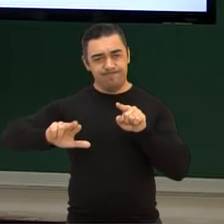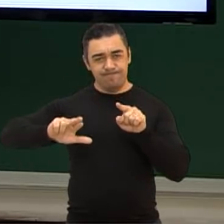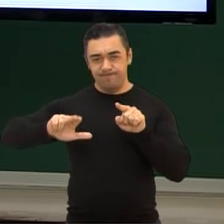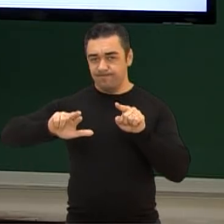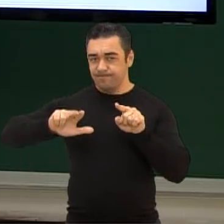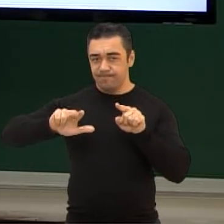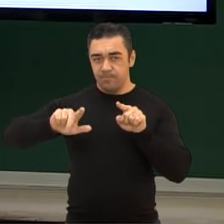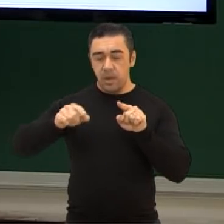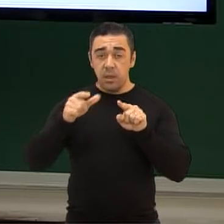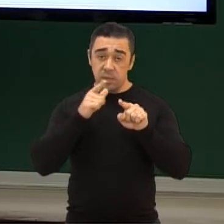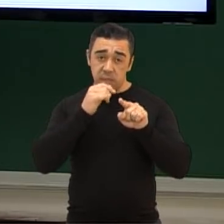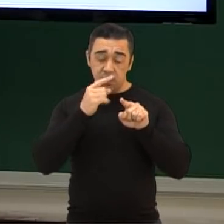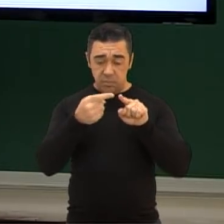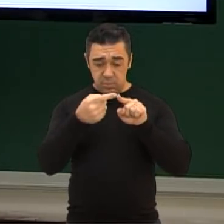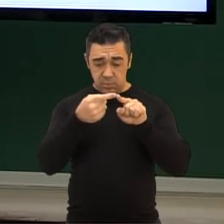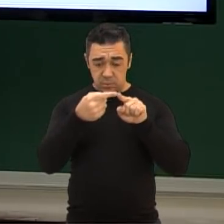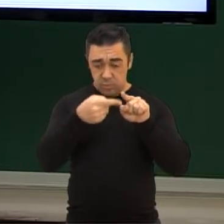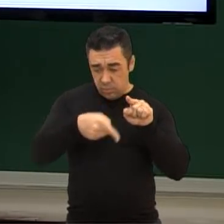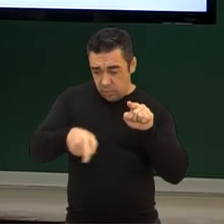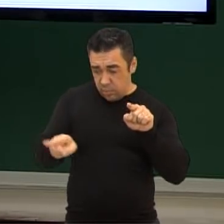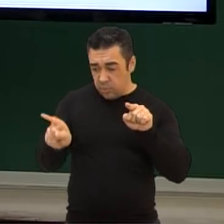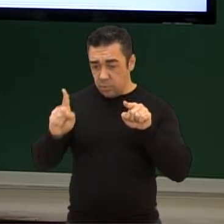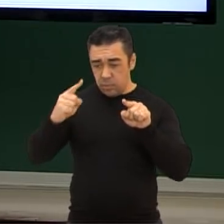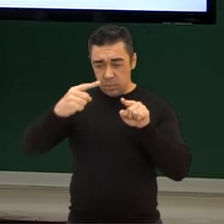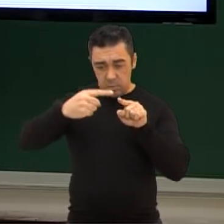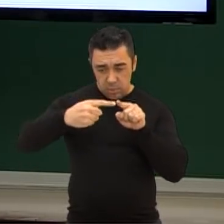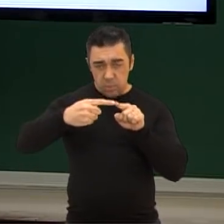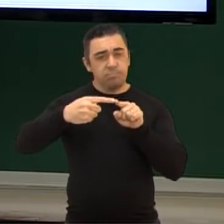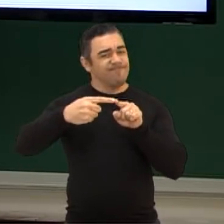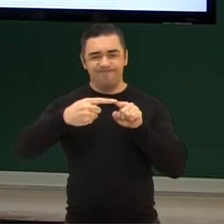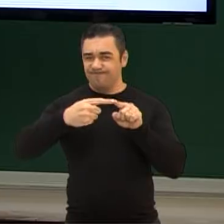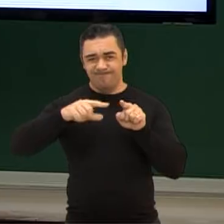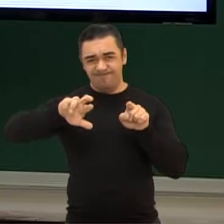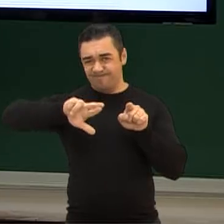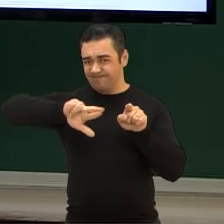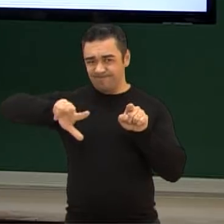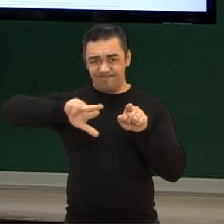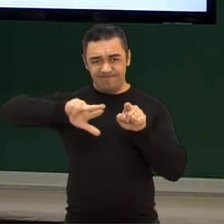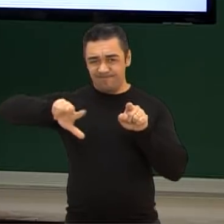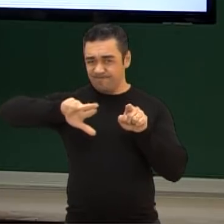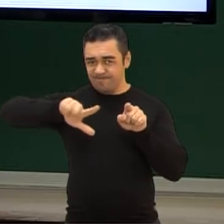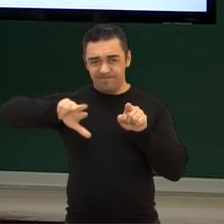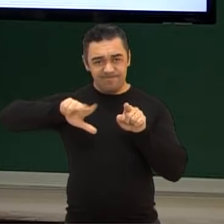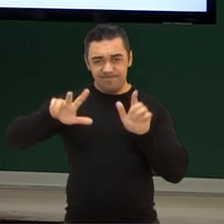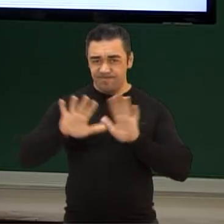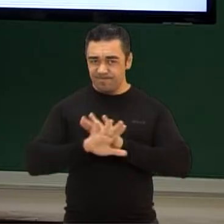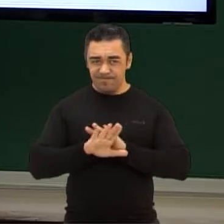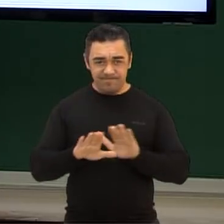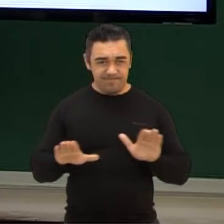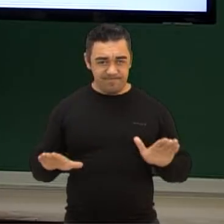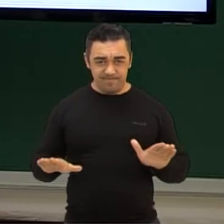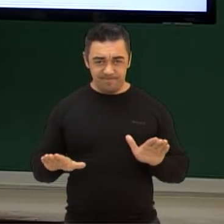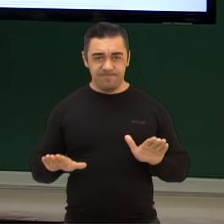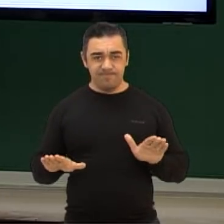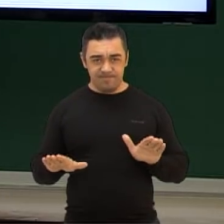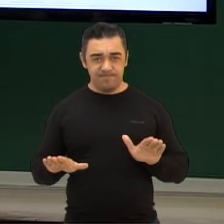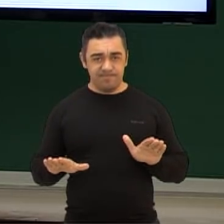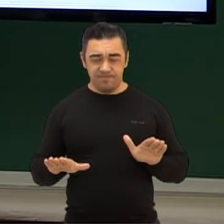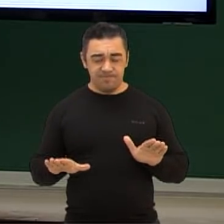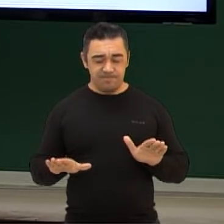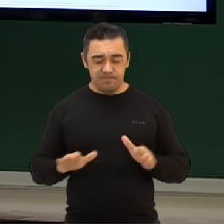nós iríamos pegar a nossa torneira aqui, né? Nosso gancho da torneira e iríamos dar a volta